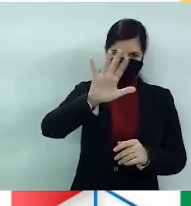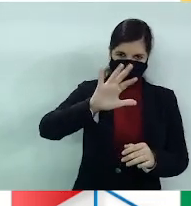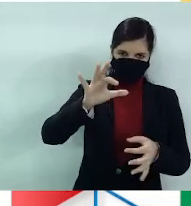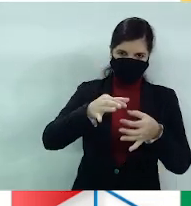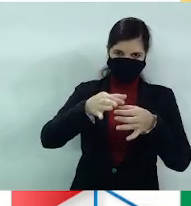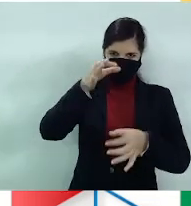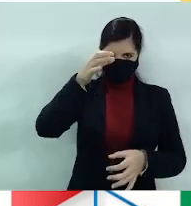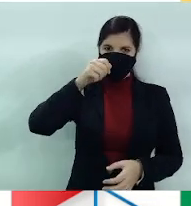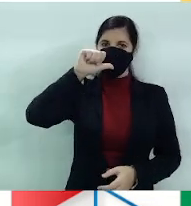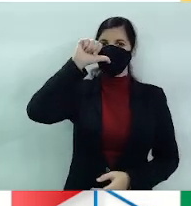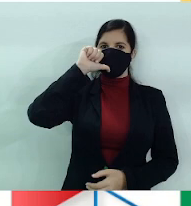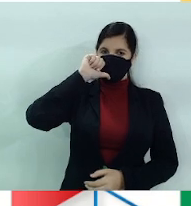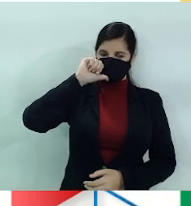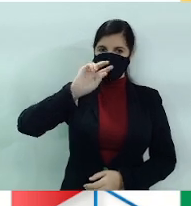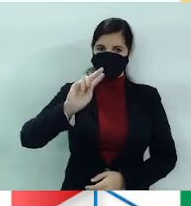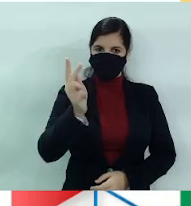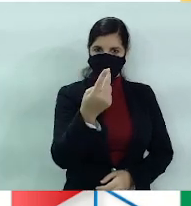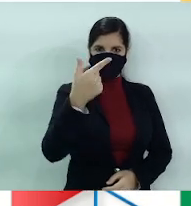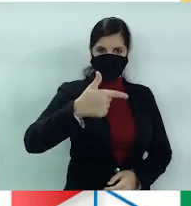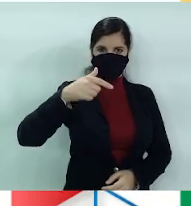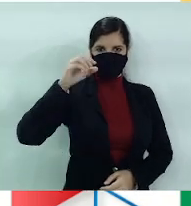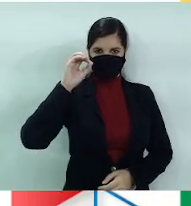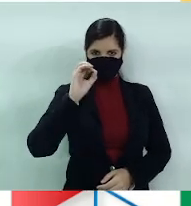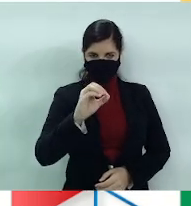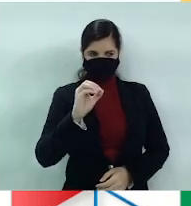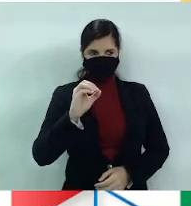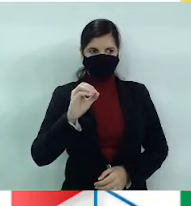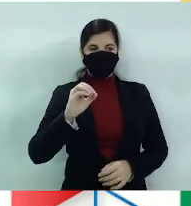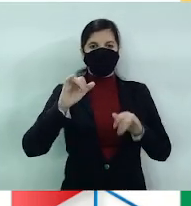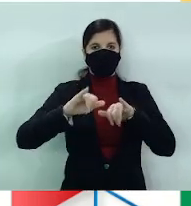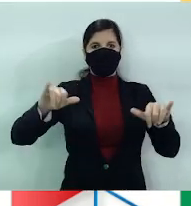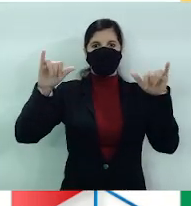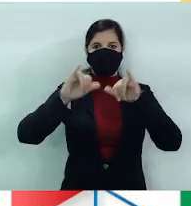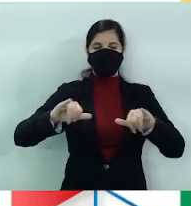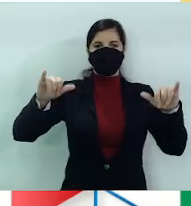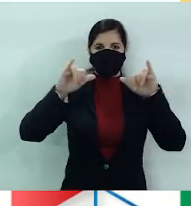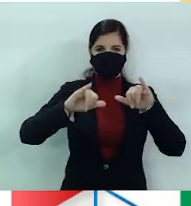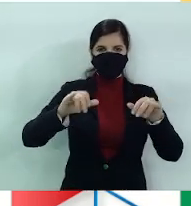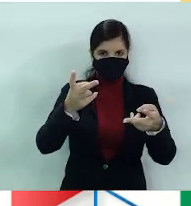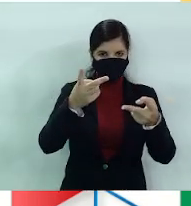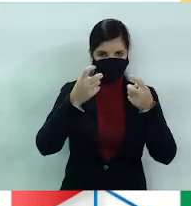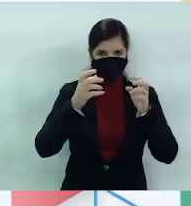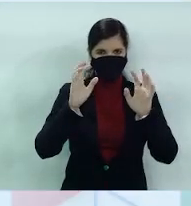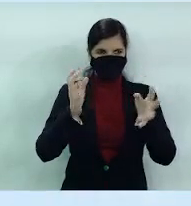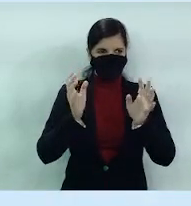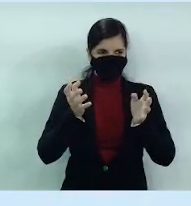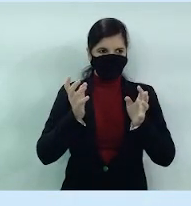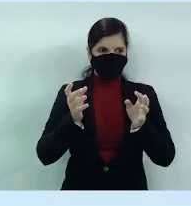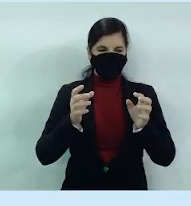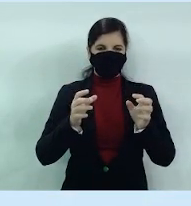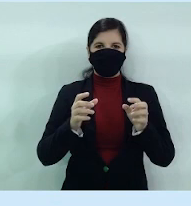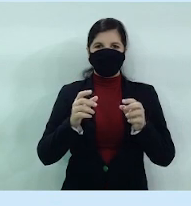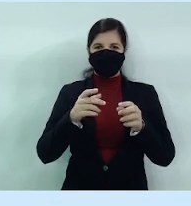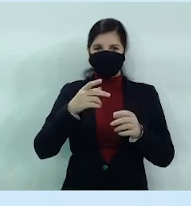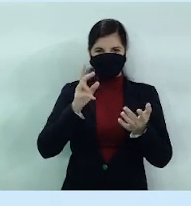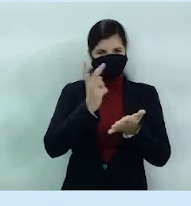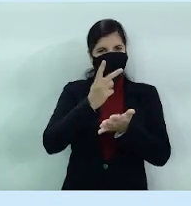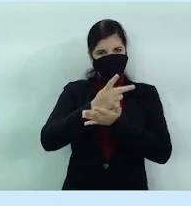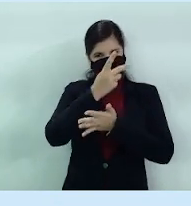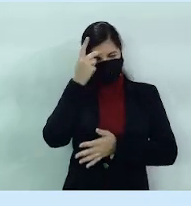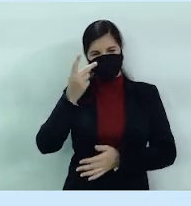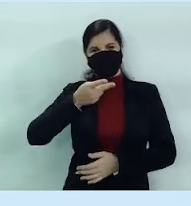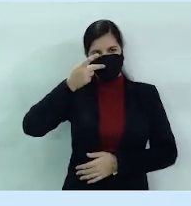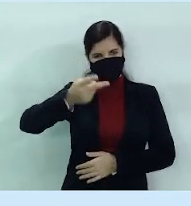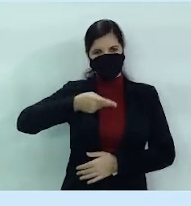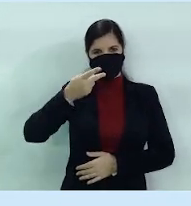bebida H2O. E ele usa aí nessa propaganda, pessoal, não sei se vocês já ouviram esse ditado, né, essa